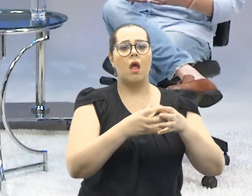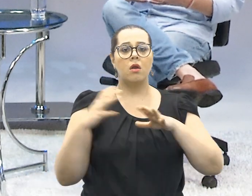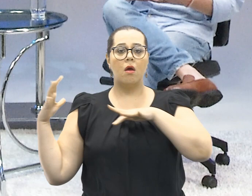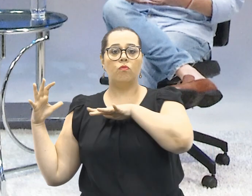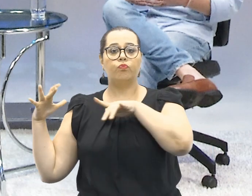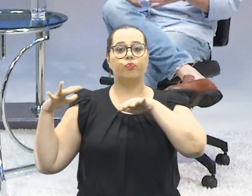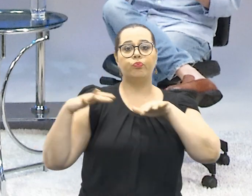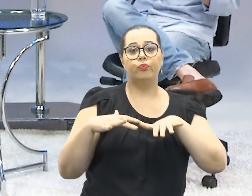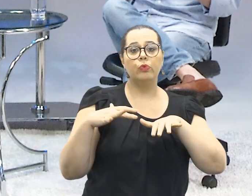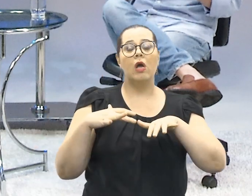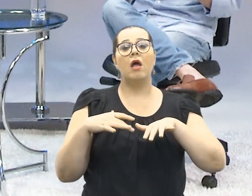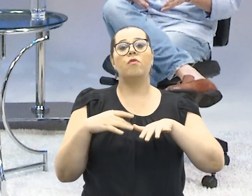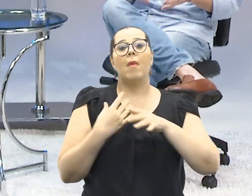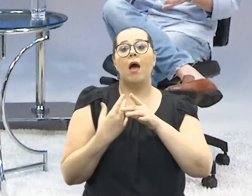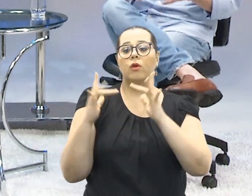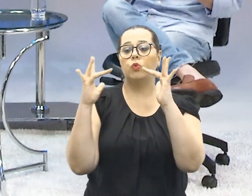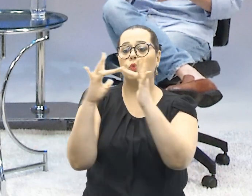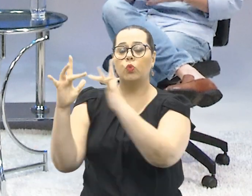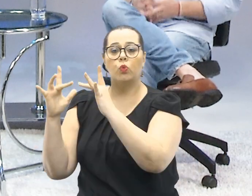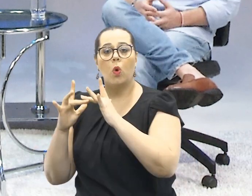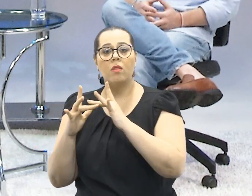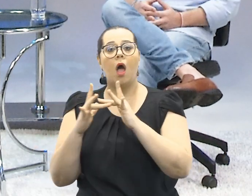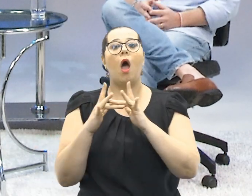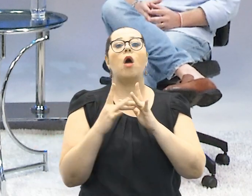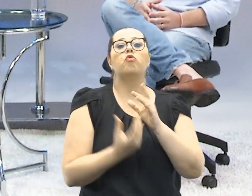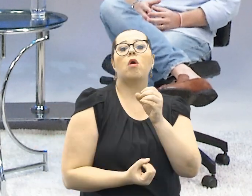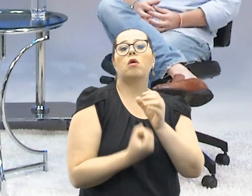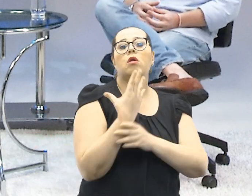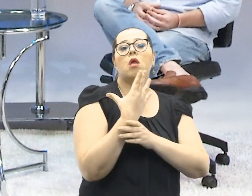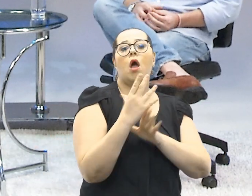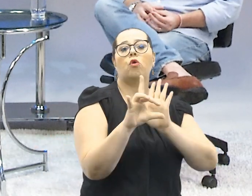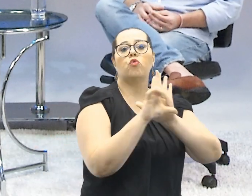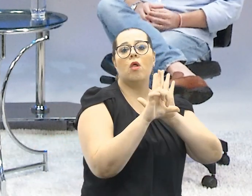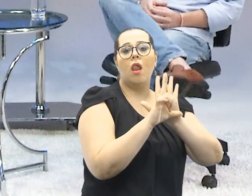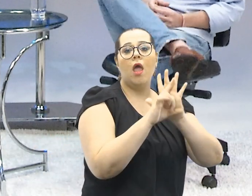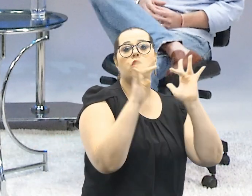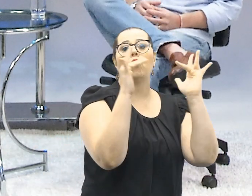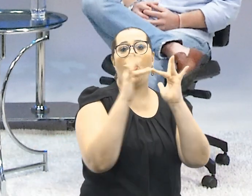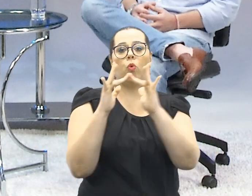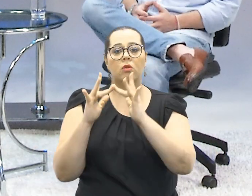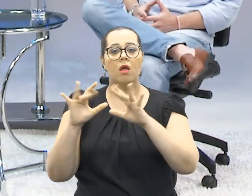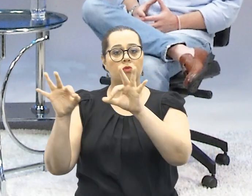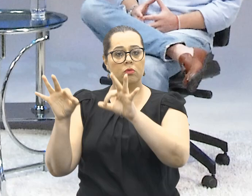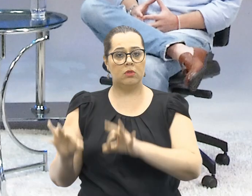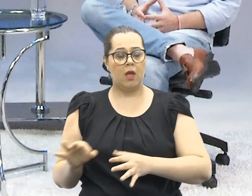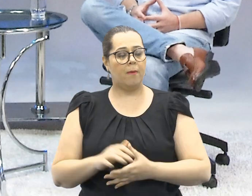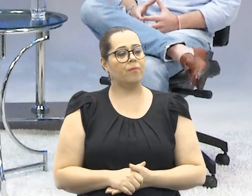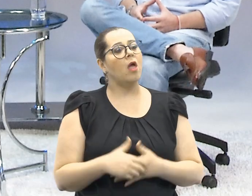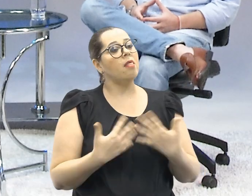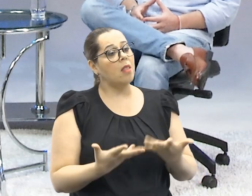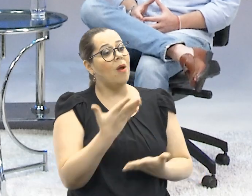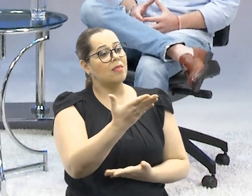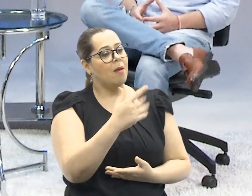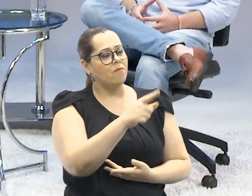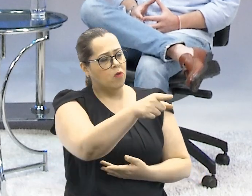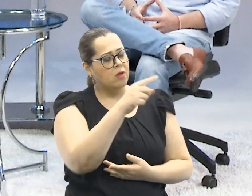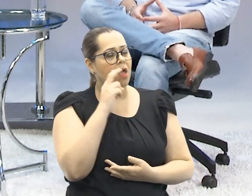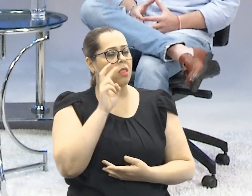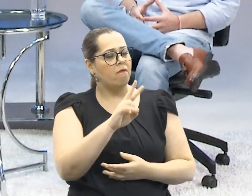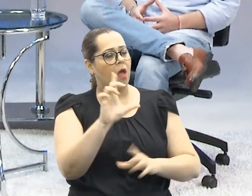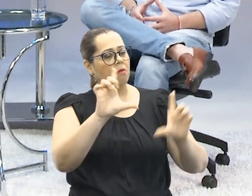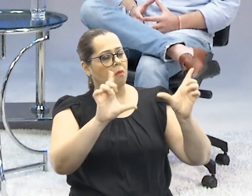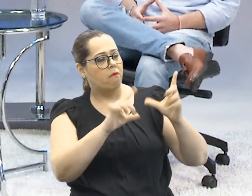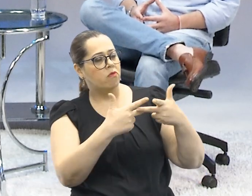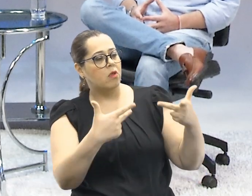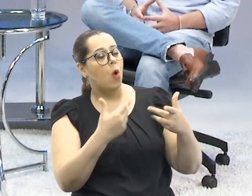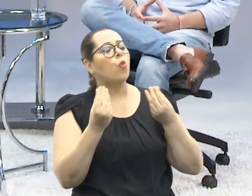e legislando em consoância ao que a população quer. E até para quem tá nos assistindo, como que as